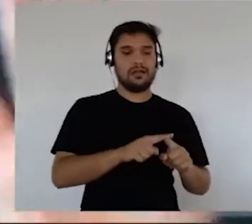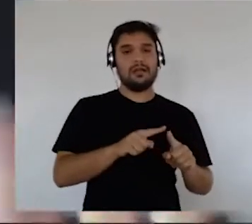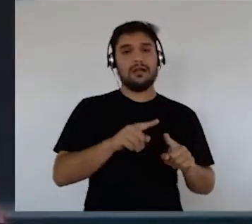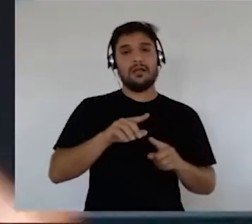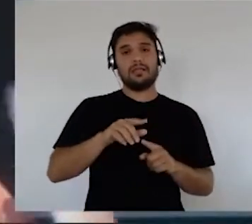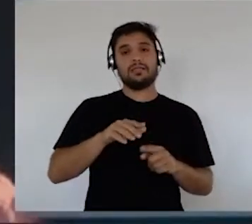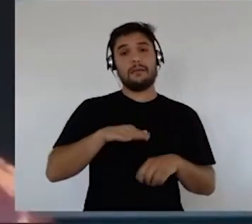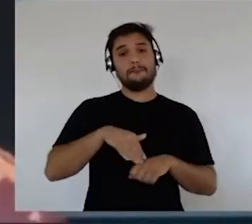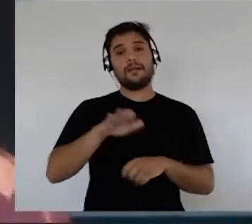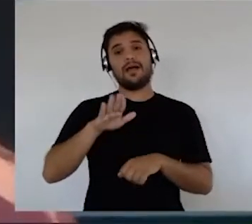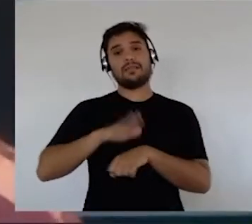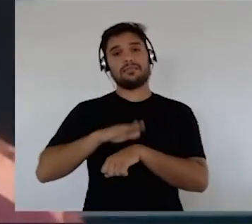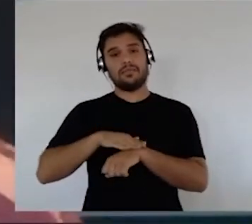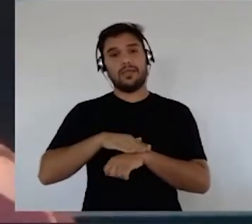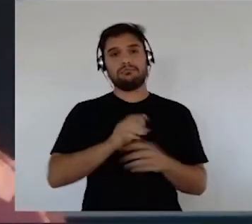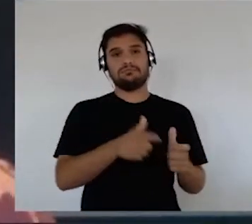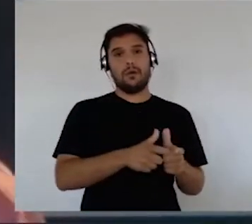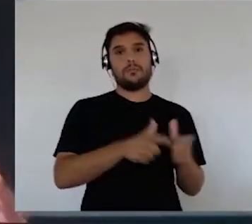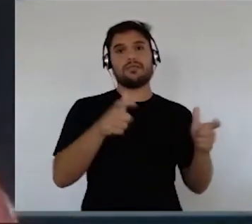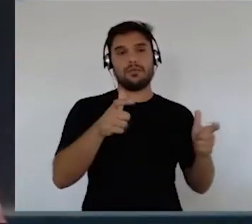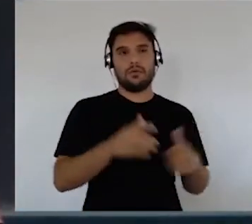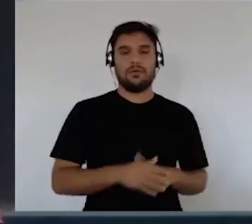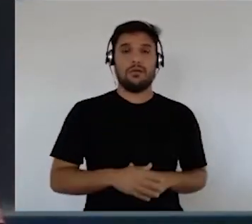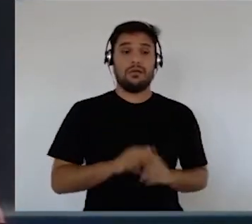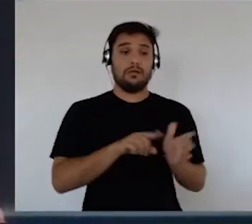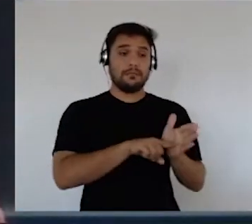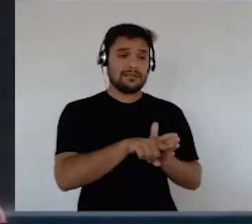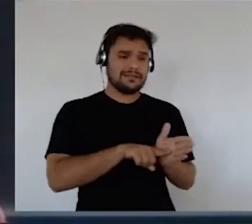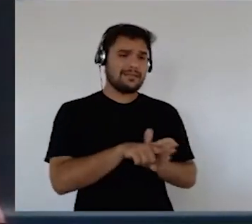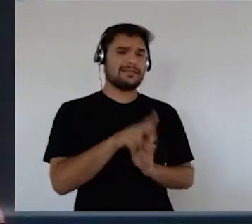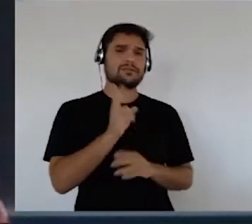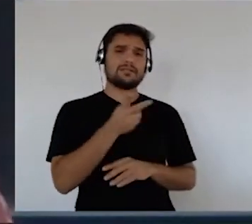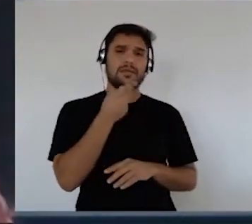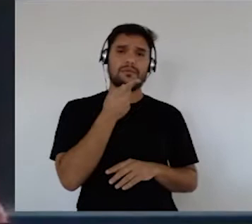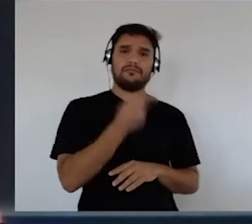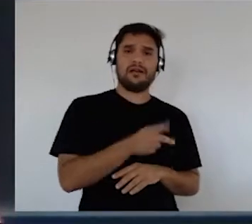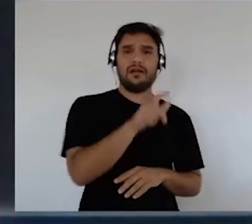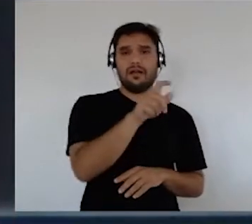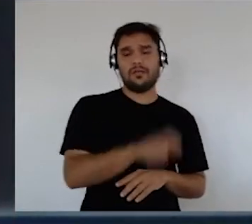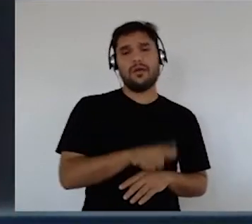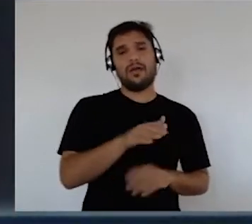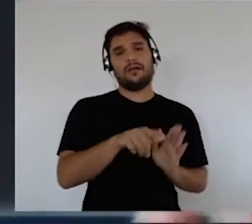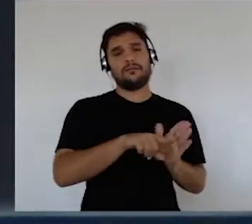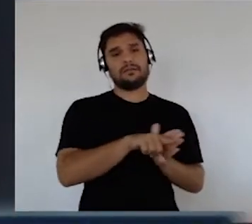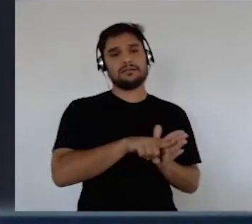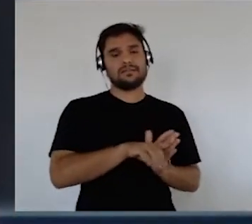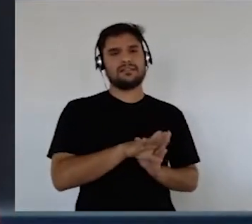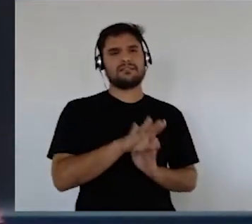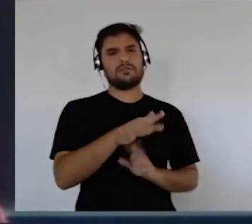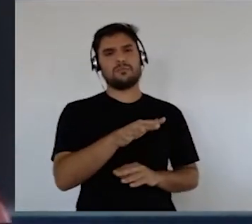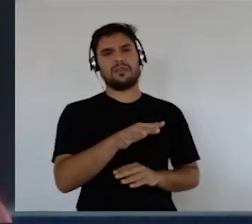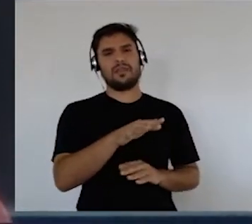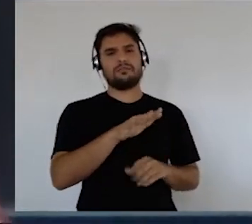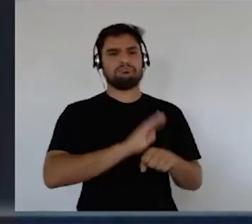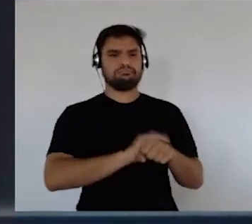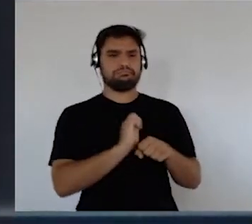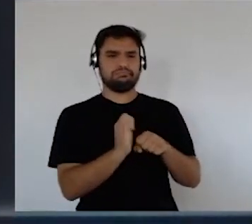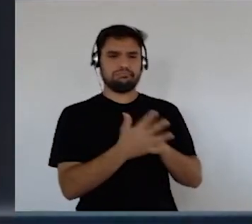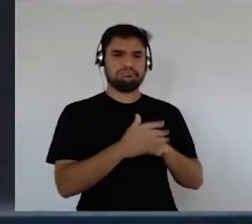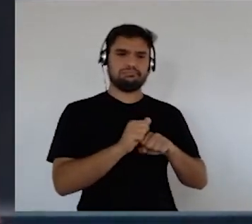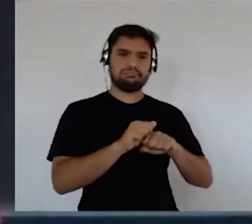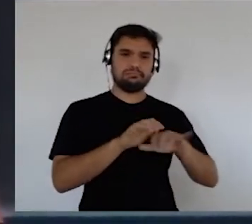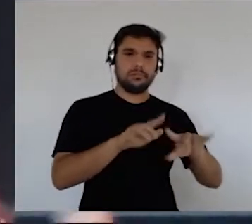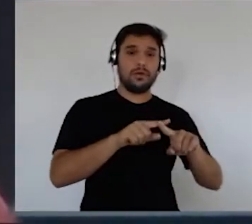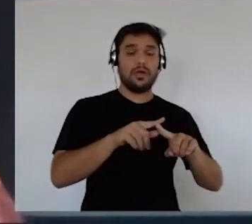destinar mais tempo ainda. Tem uma pesquisa que eu sempre cito, que foi feita no meados da pandemia, mostrando